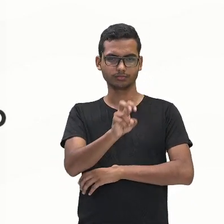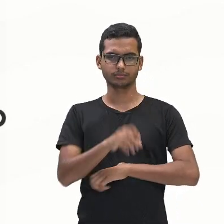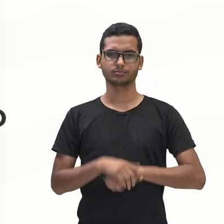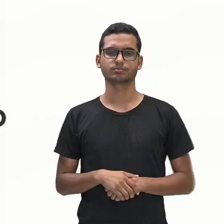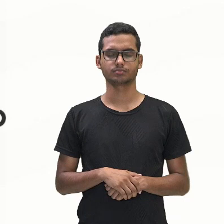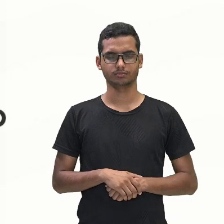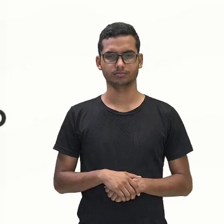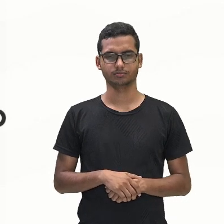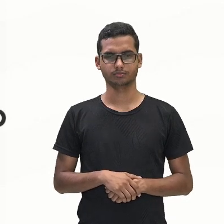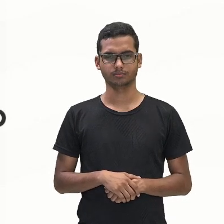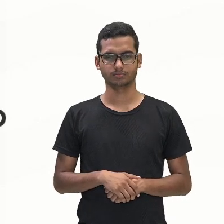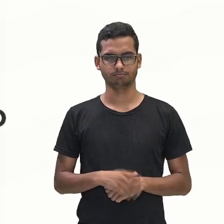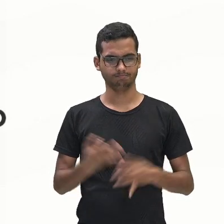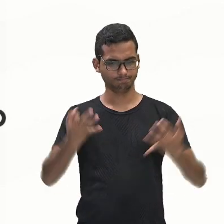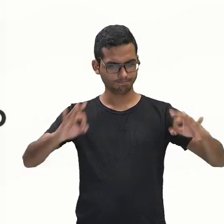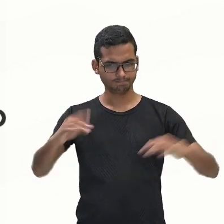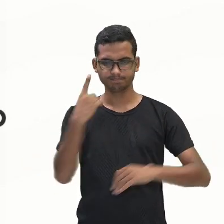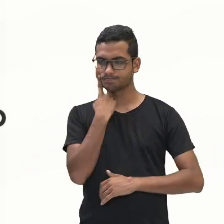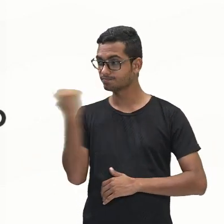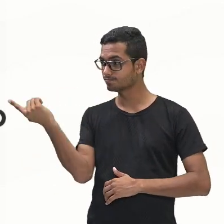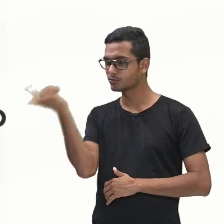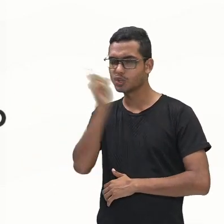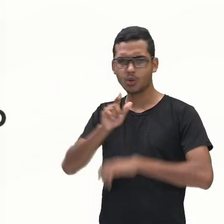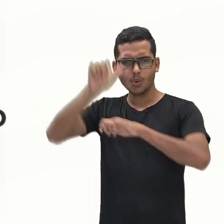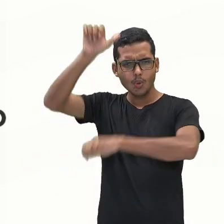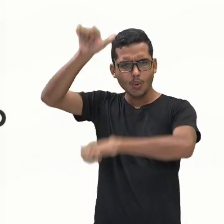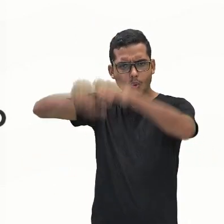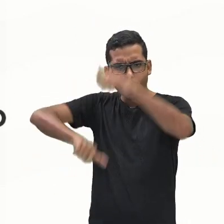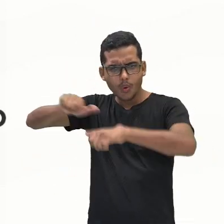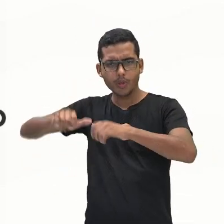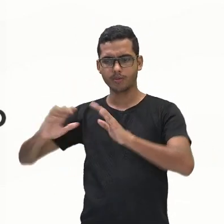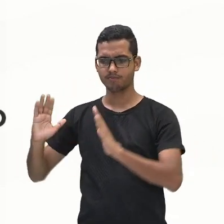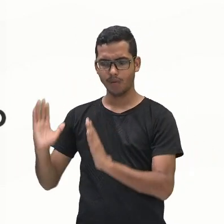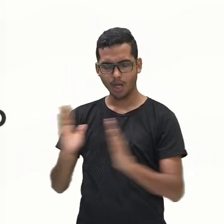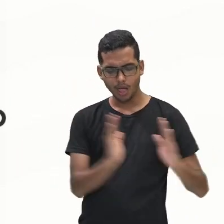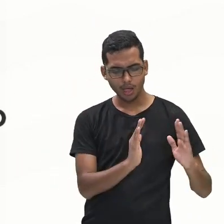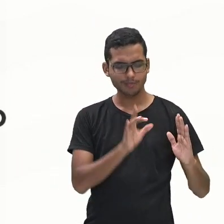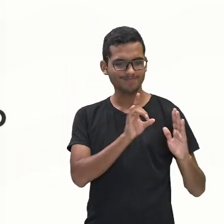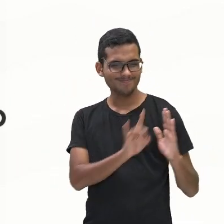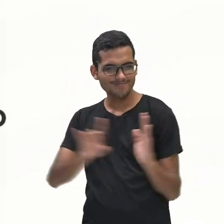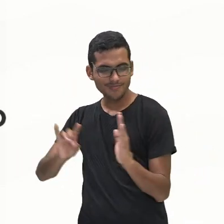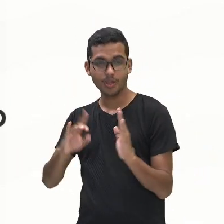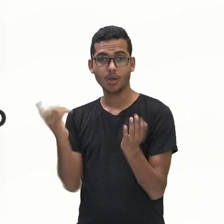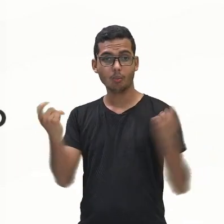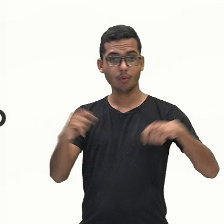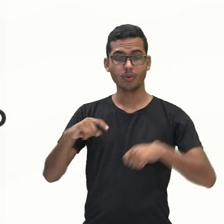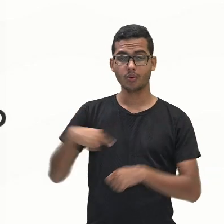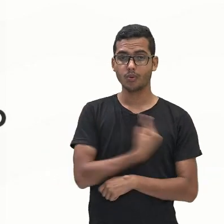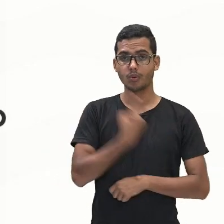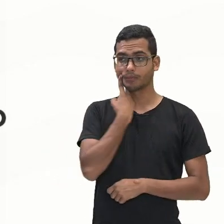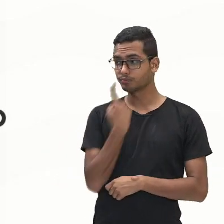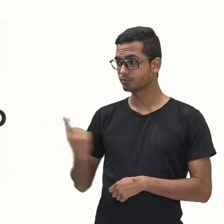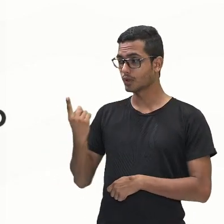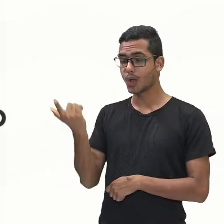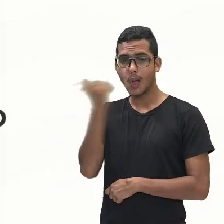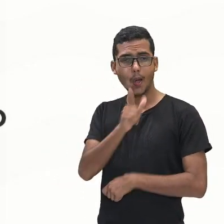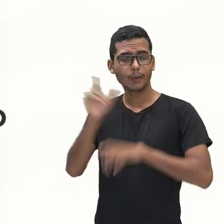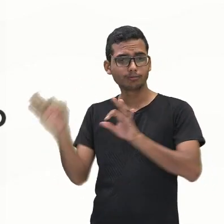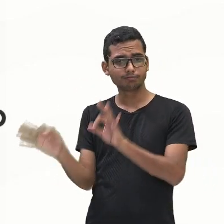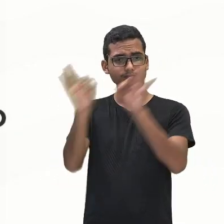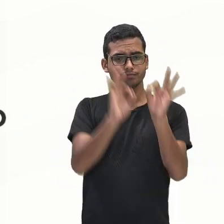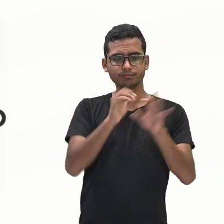0,765, tá bom? Então, analisando cada um desses períodos, a gente pode observar